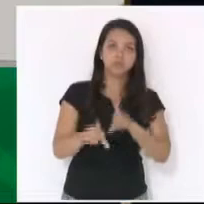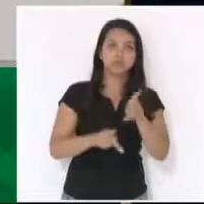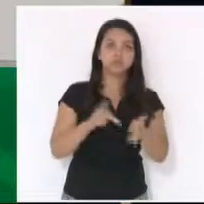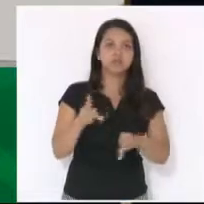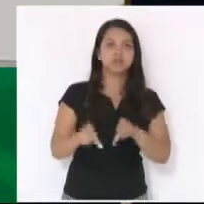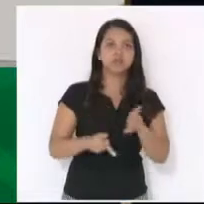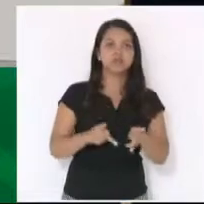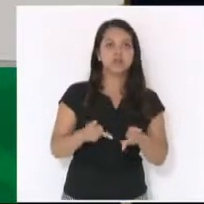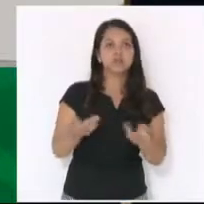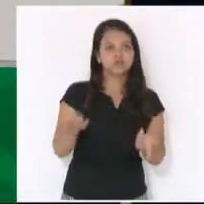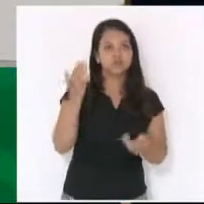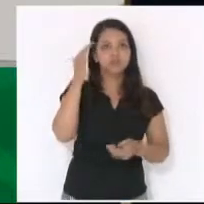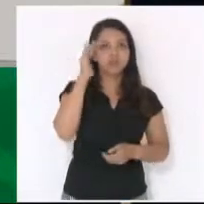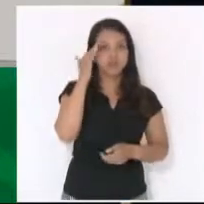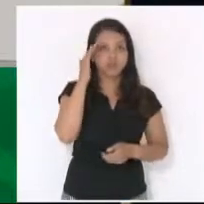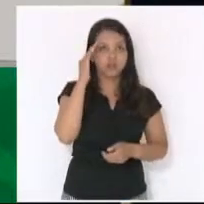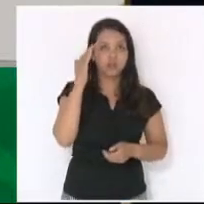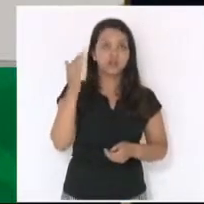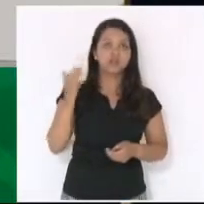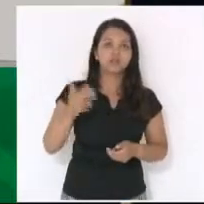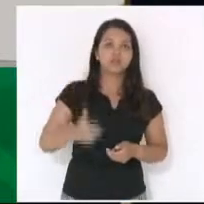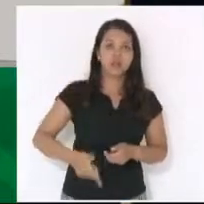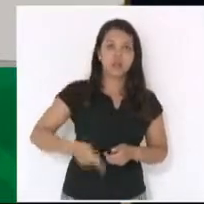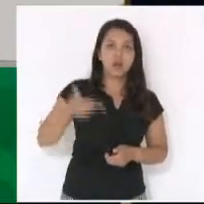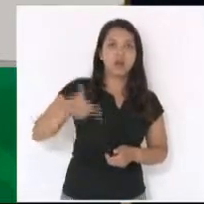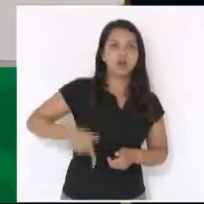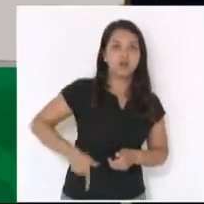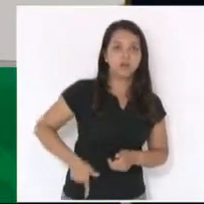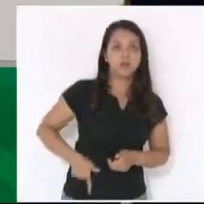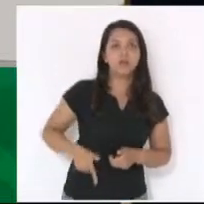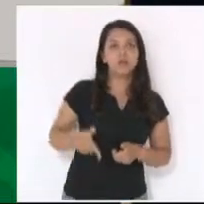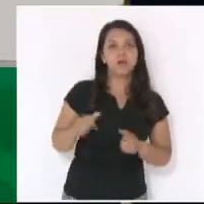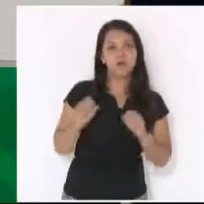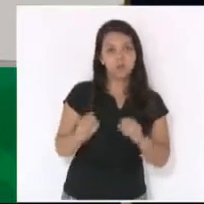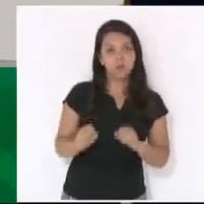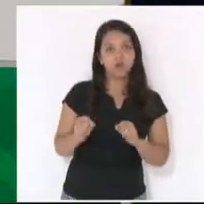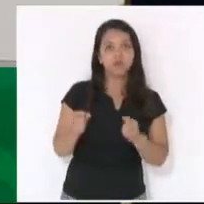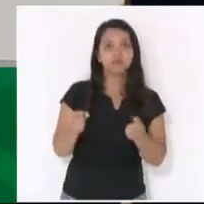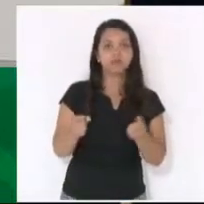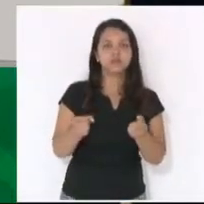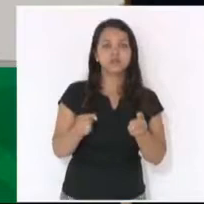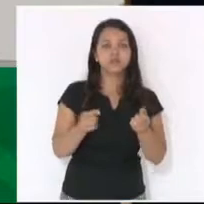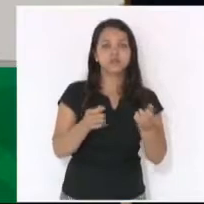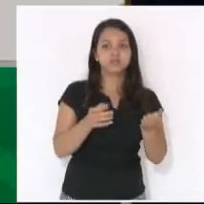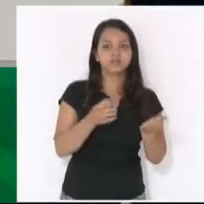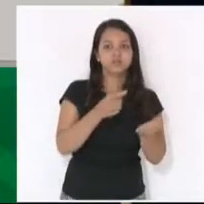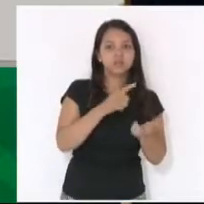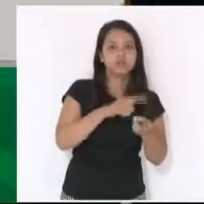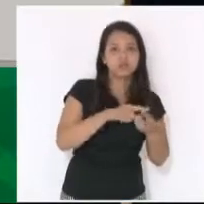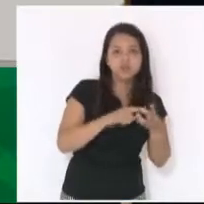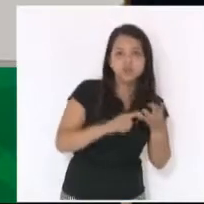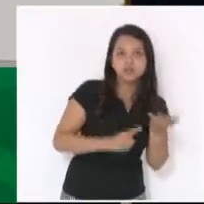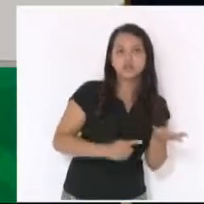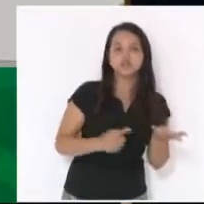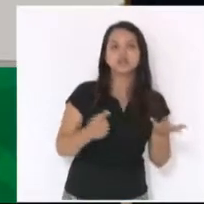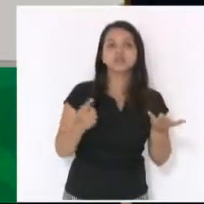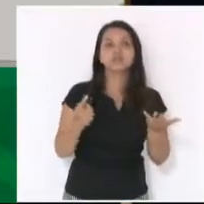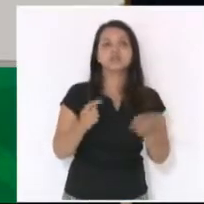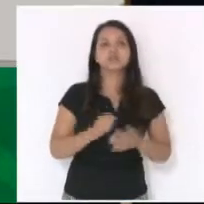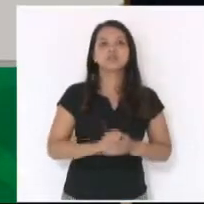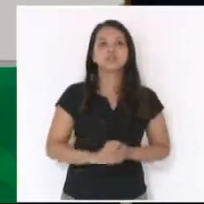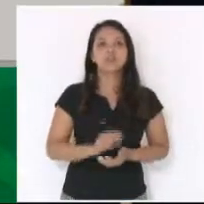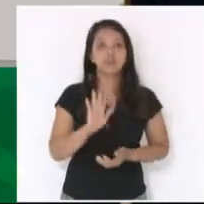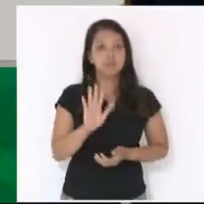entendo que o porte de arma deve ter as suas exigências e os seus requisitos mas